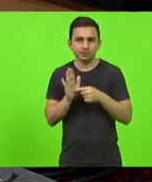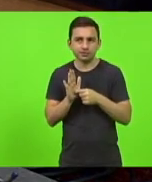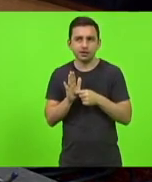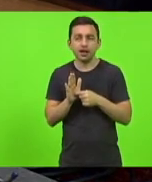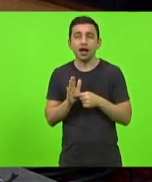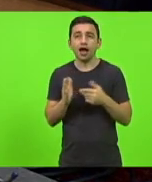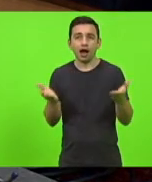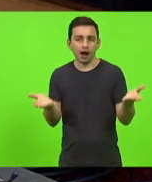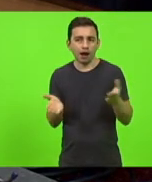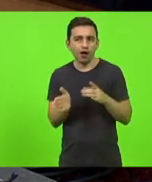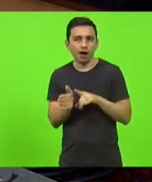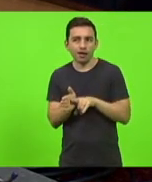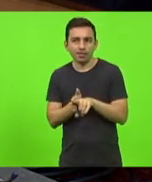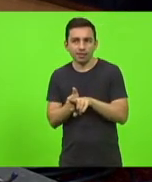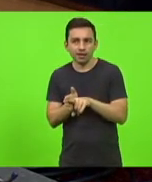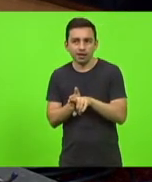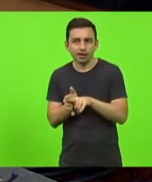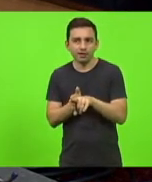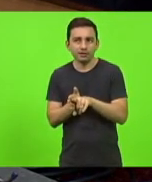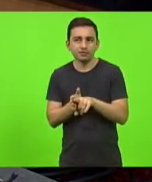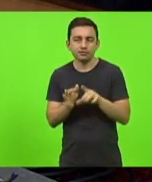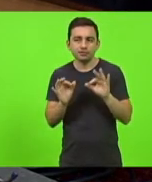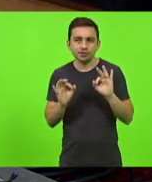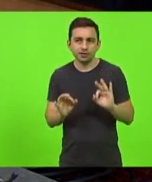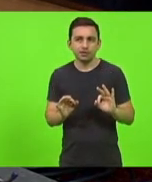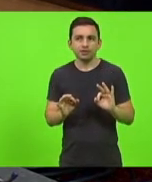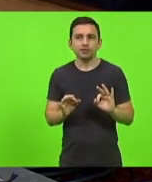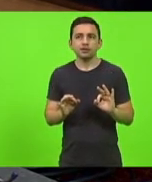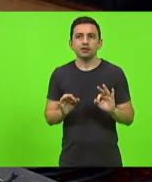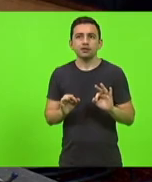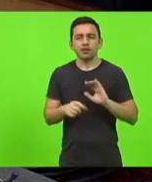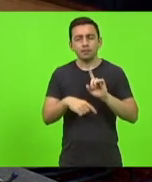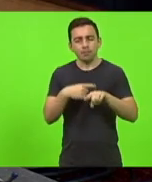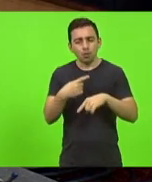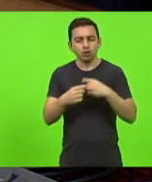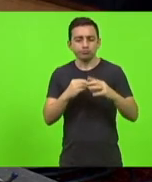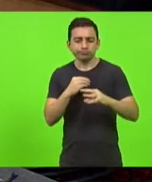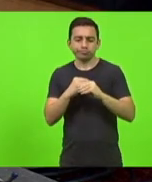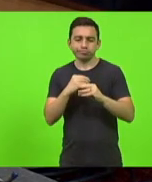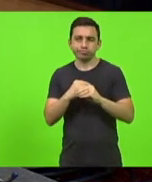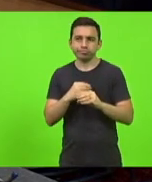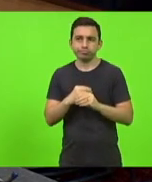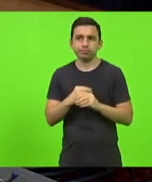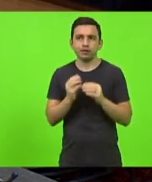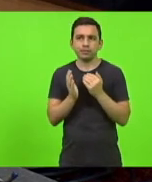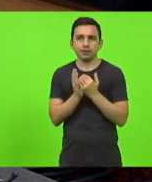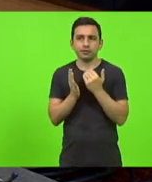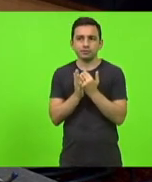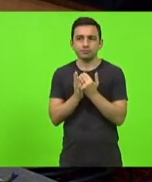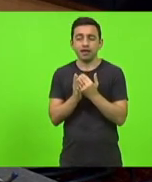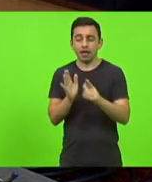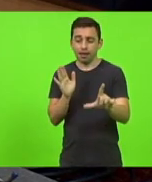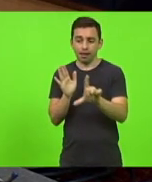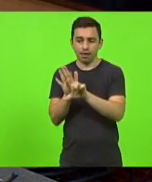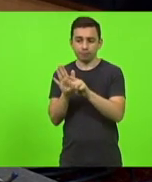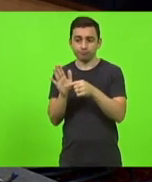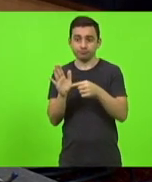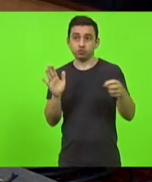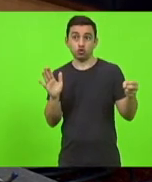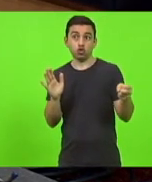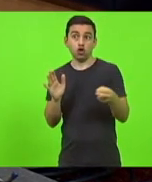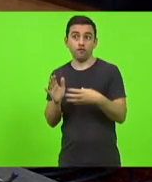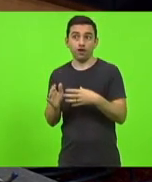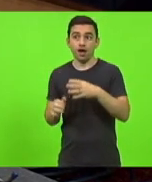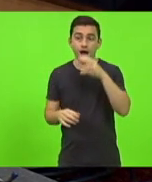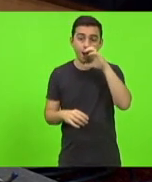ser analisado, por de certo ainda receberá novas contribuições, mas dizer que é uma lei moderna, ágil